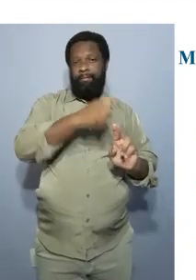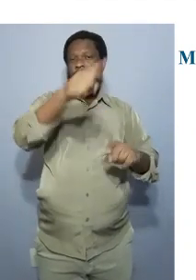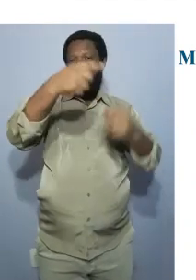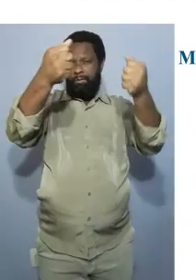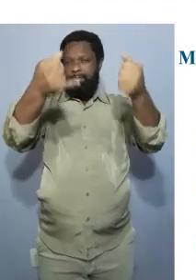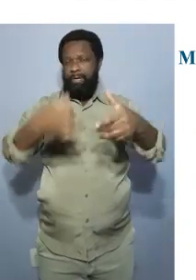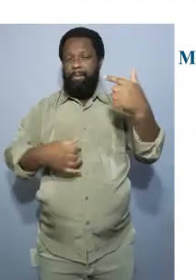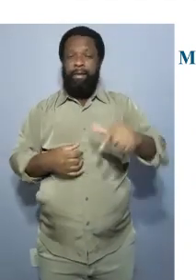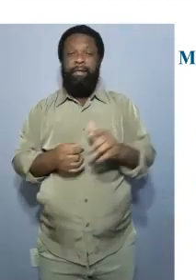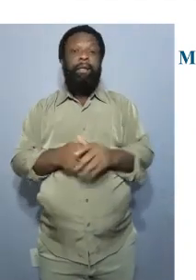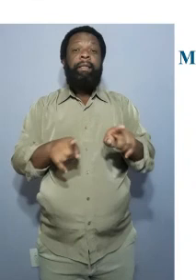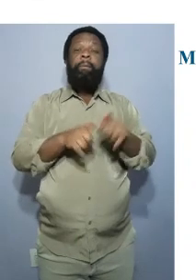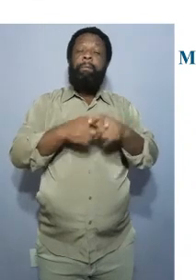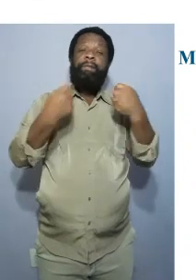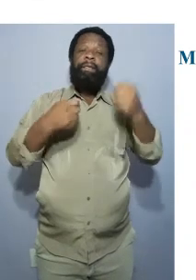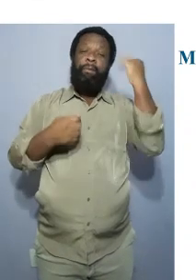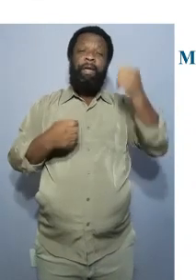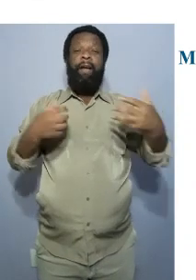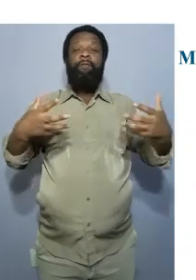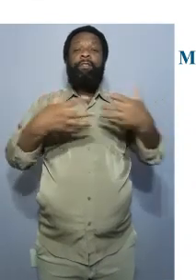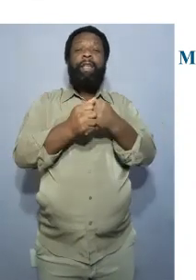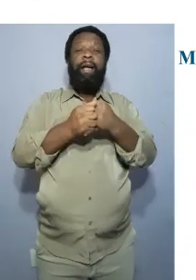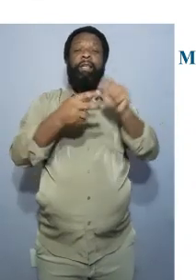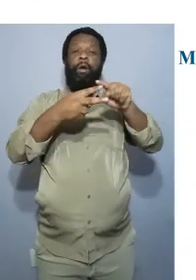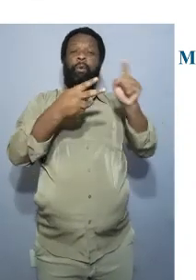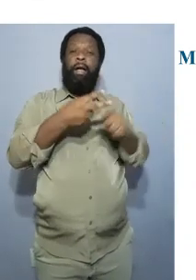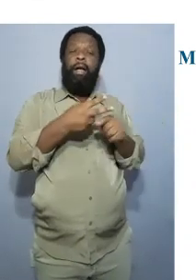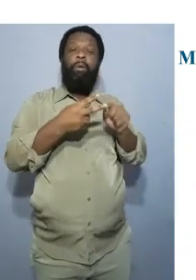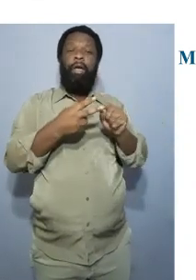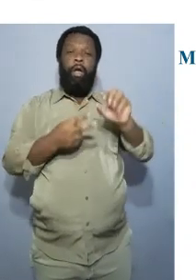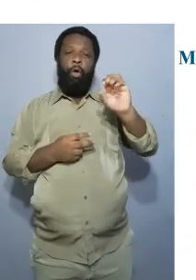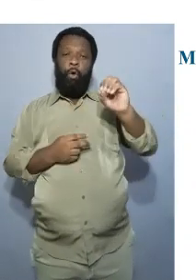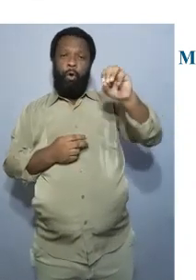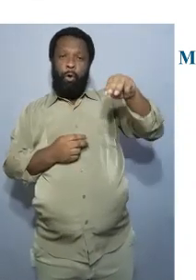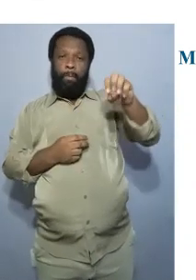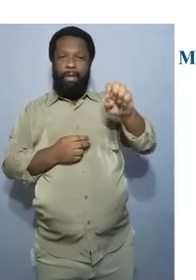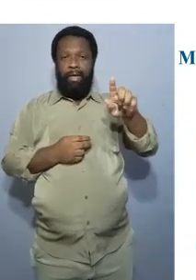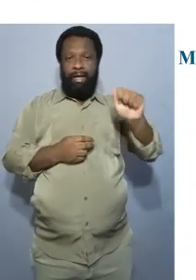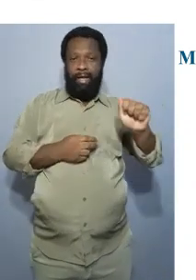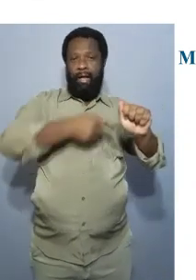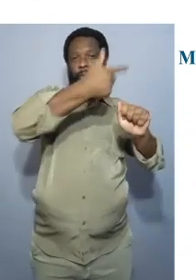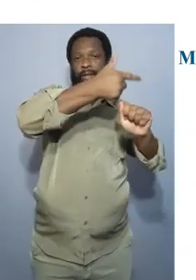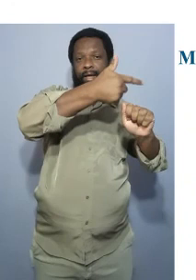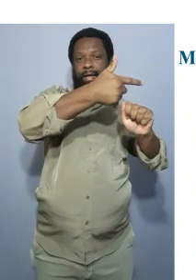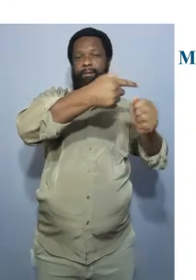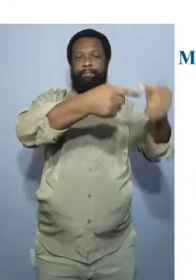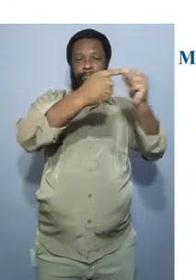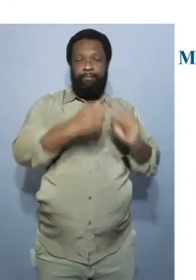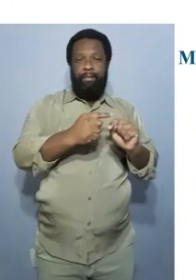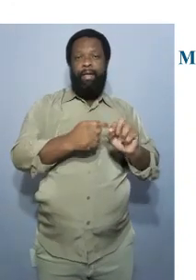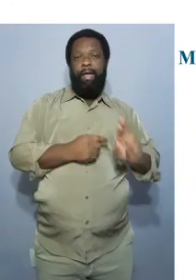física. E, claro, a gente também precisa usar a velocidade angular. Então, pode ser ômega ao quadrado sobre R. A unidade